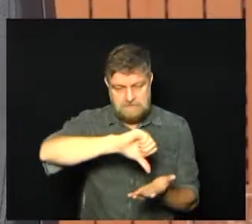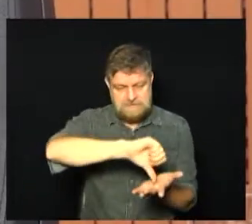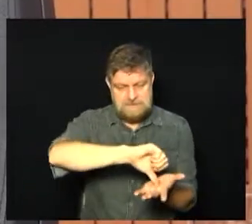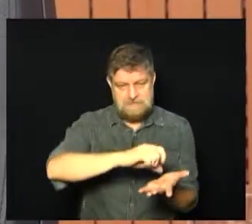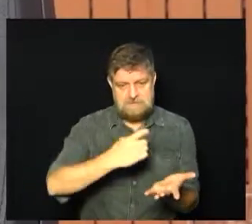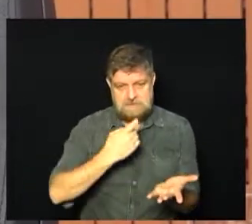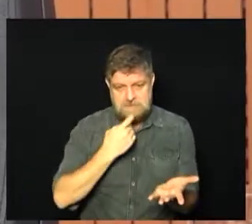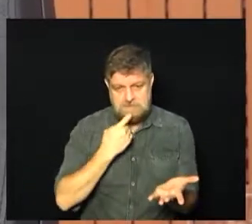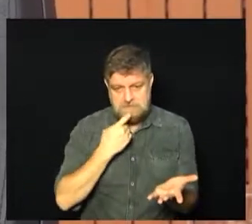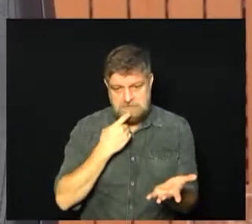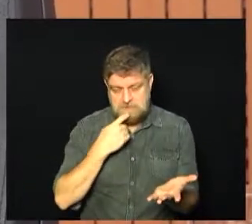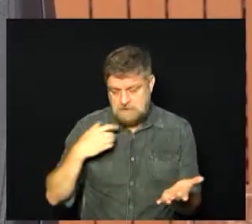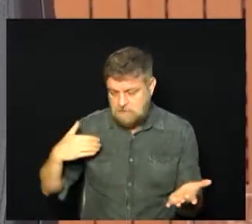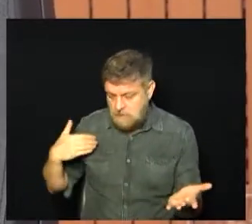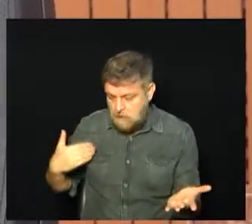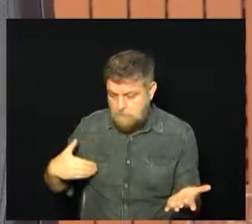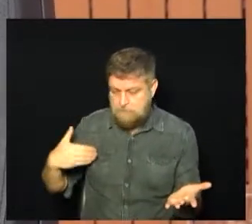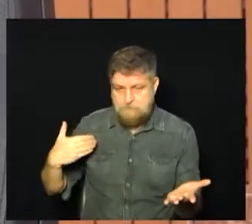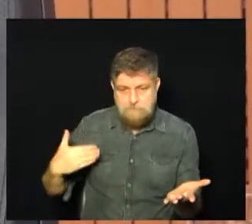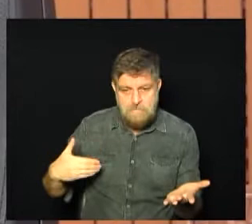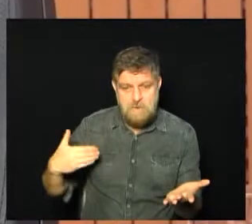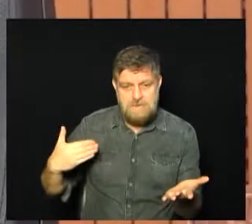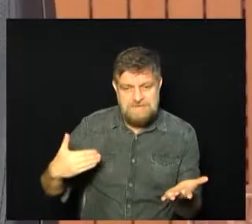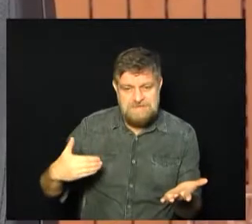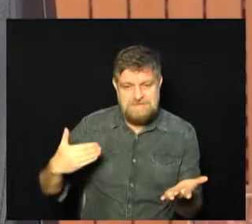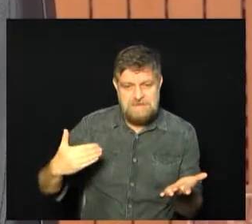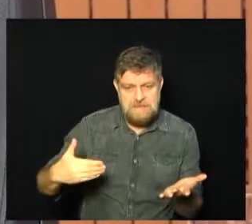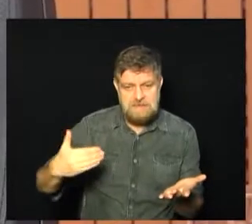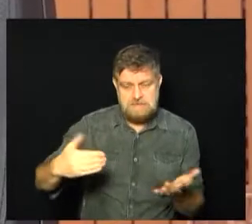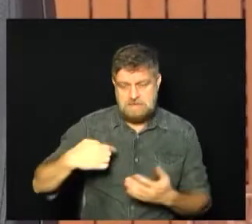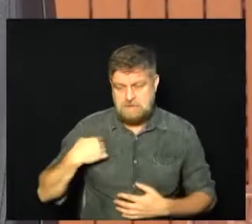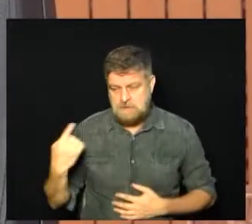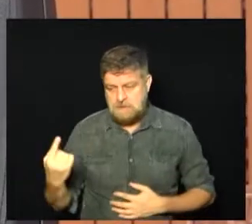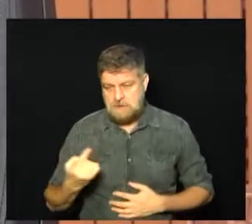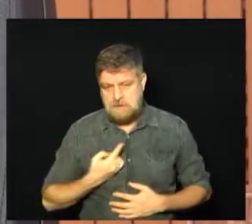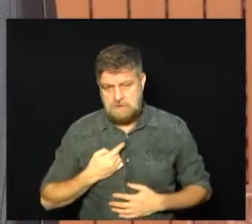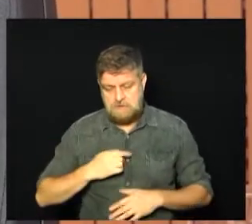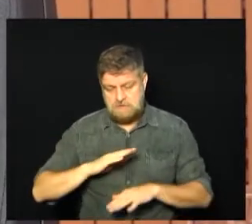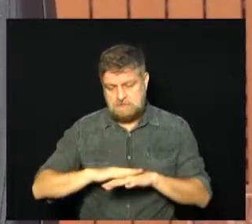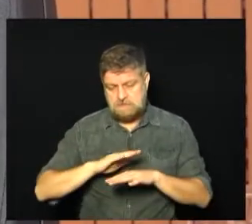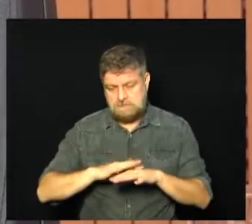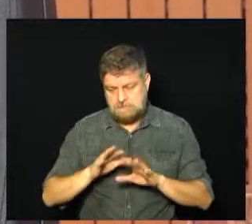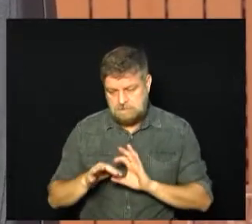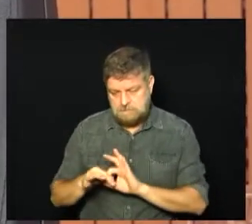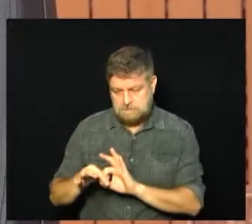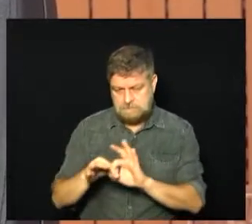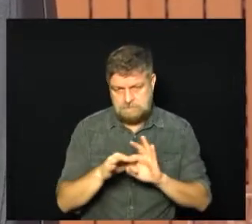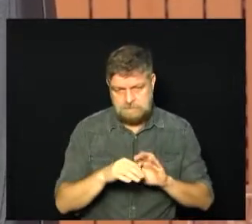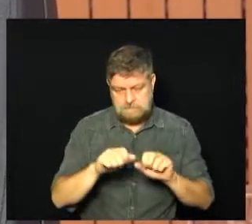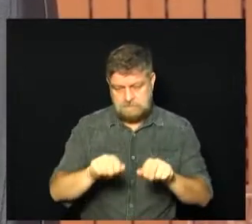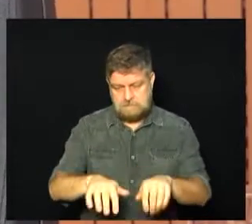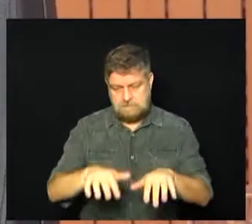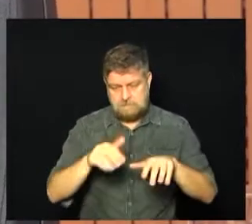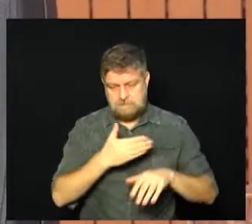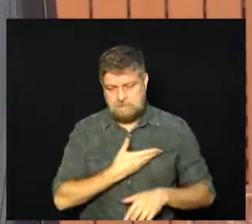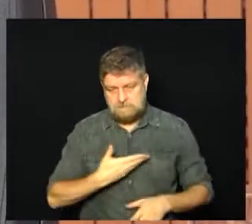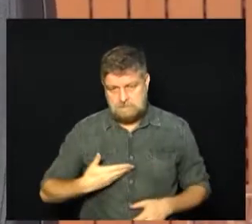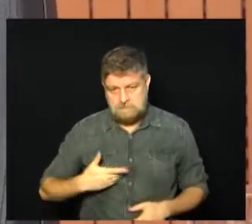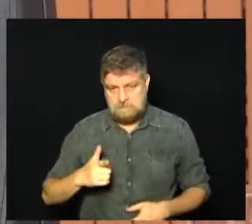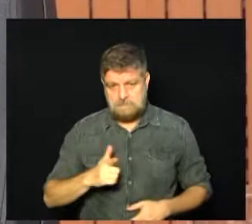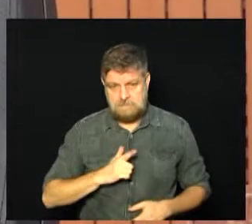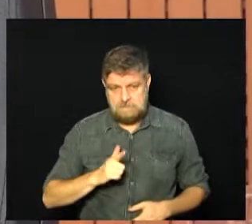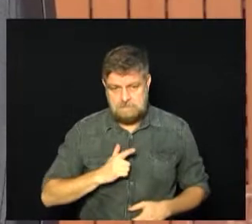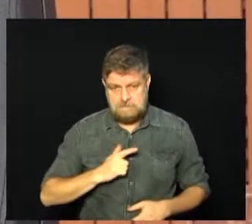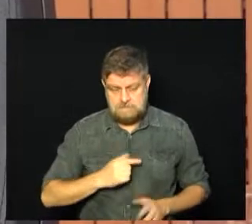processo que nós estamos construindo em conjunto e que, com certeza, essa audiência vai ter muitas considerações,